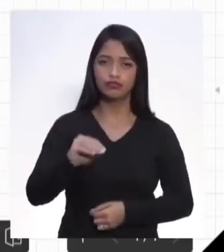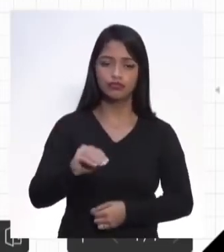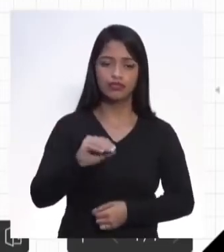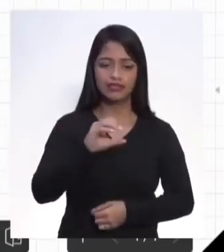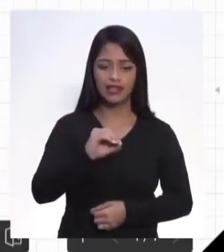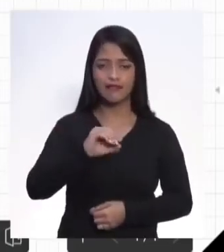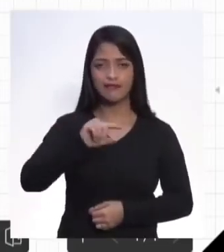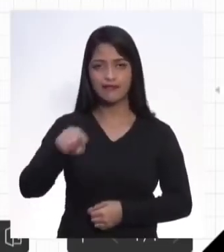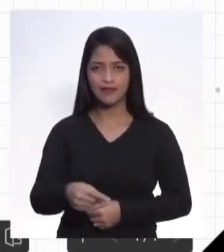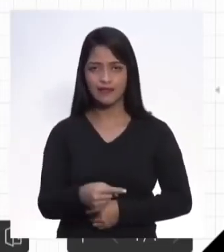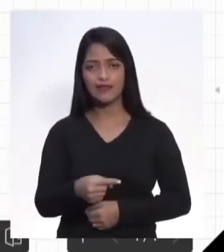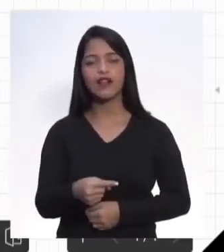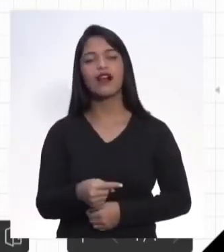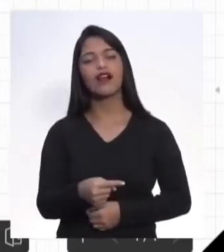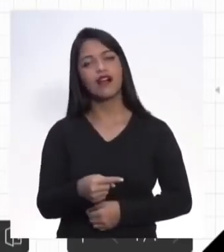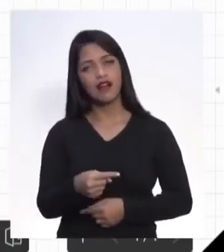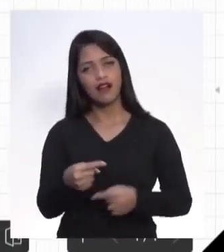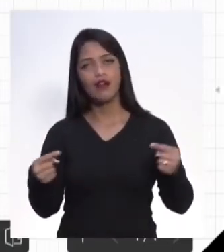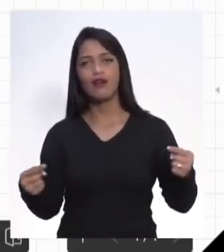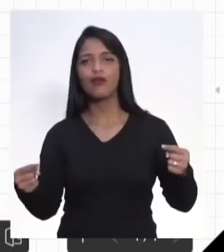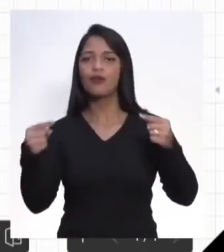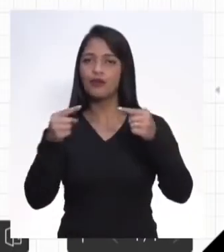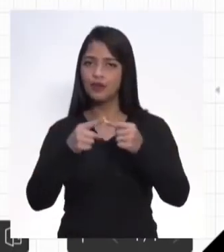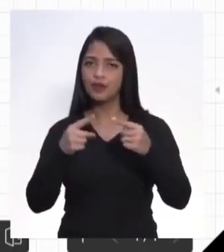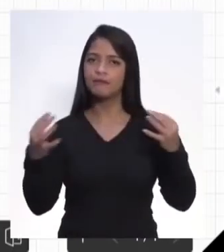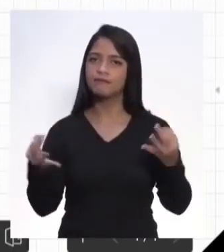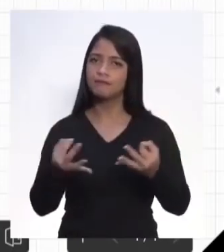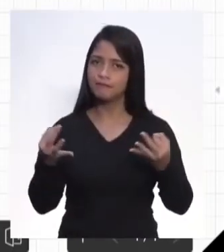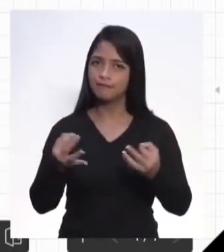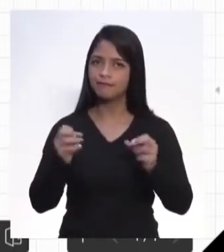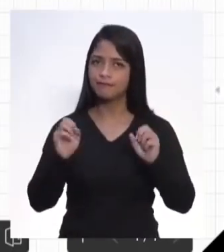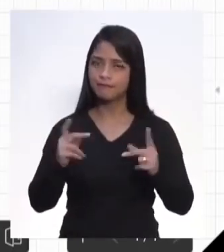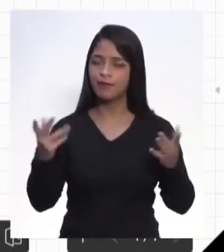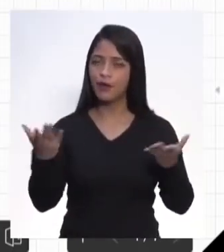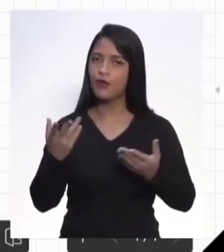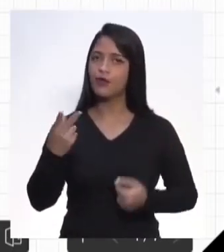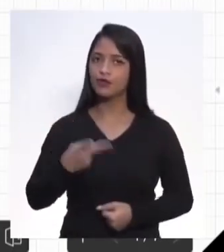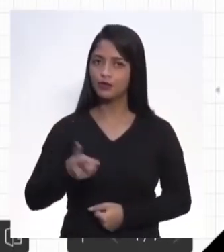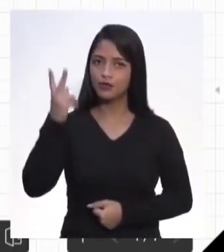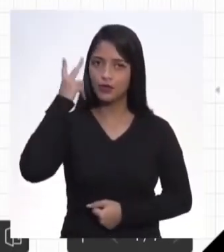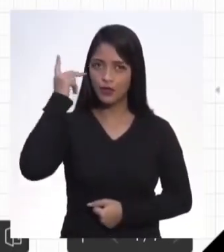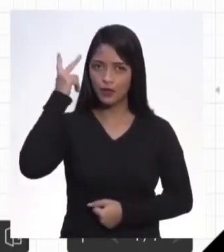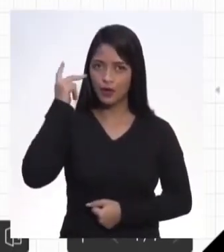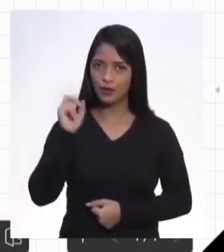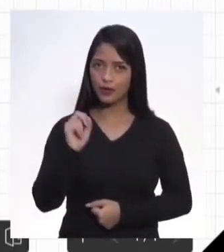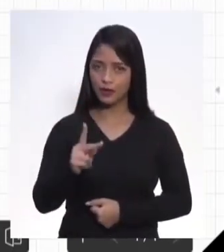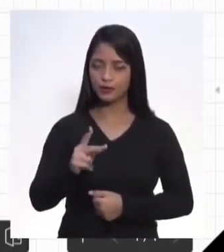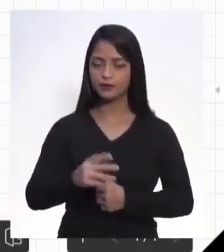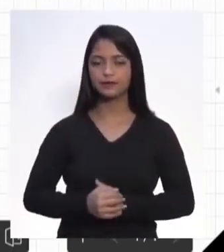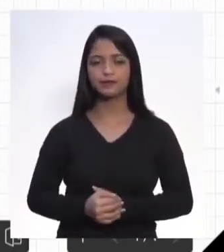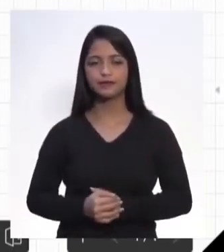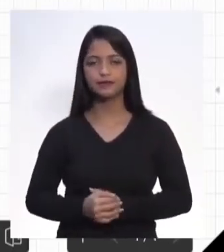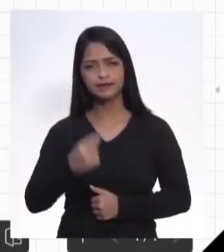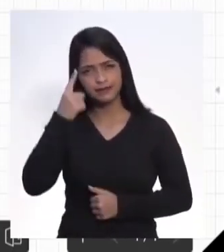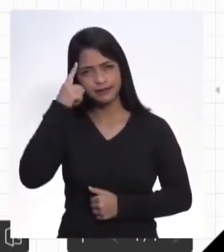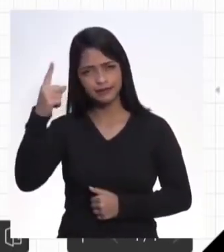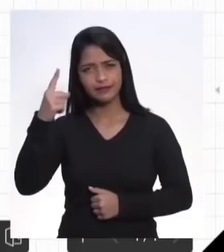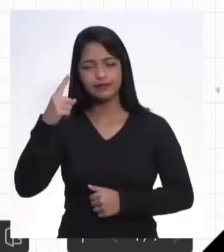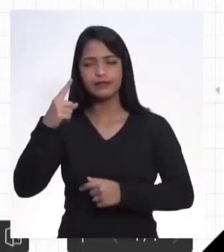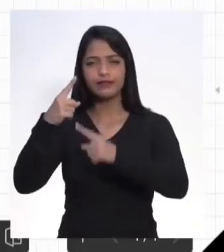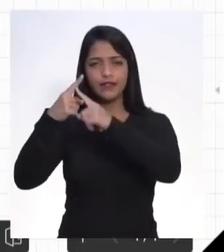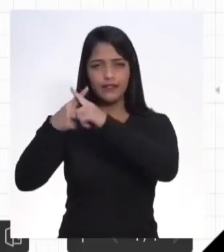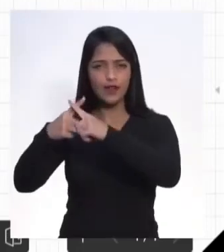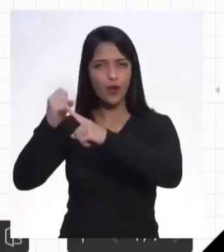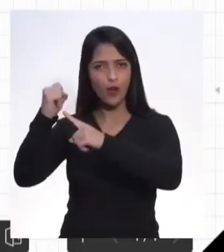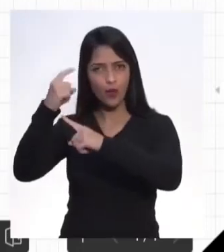Pronto, voltou ao equilíbrio harmônico, posso continuar normal. Vou pensar na tabuada do 8, 1 vezes 8 será